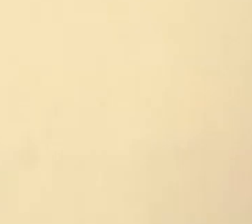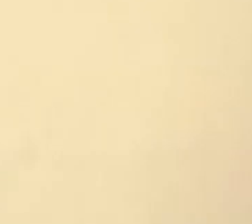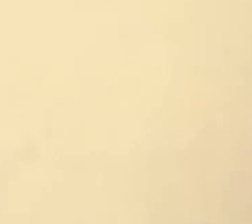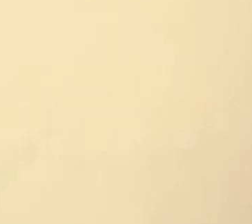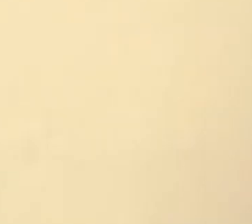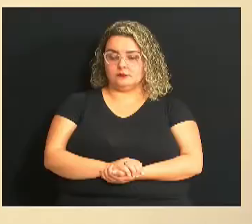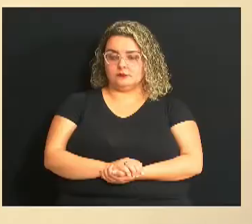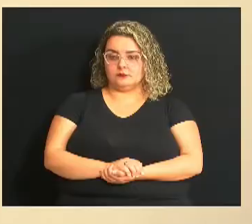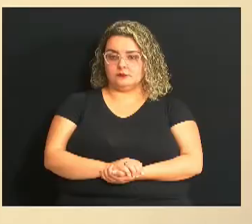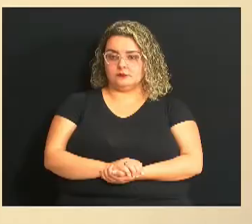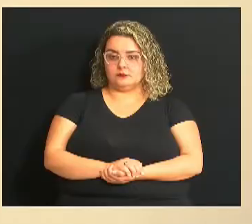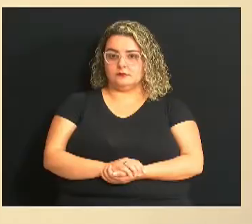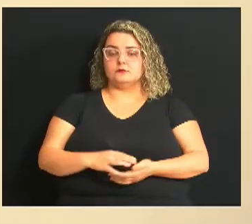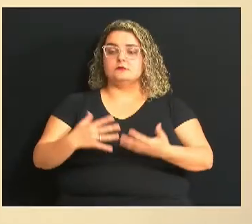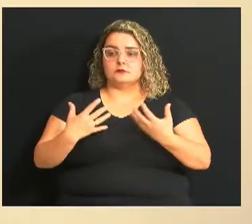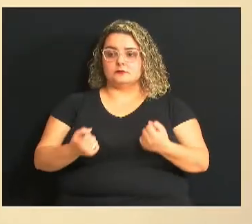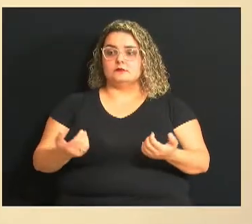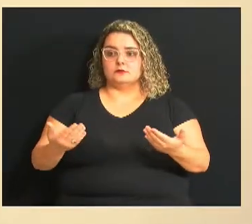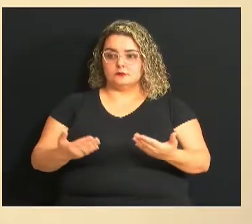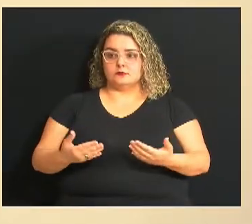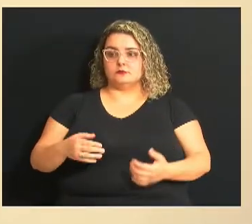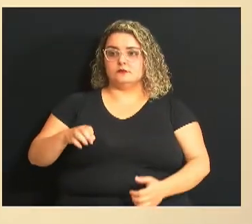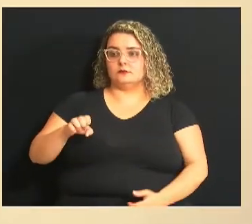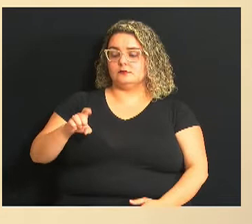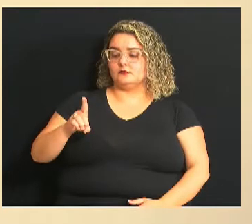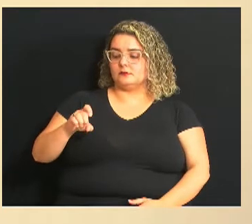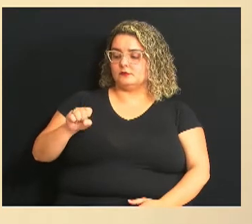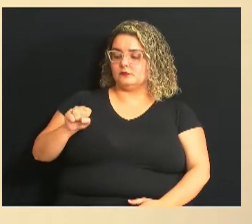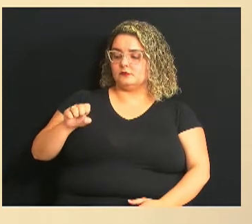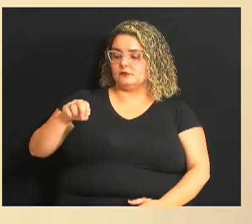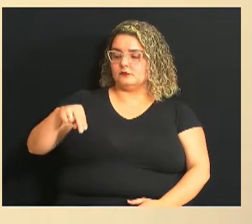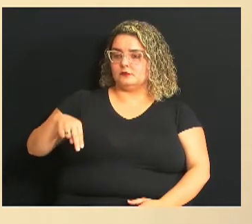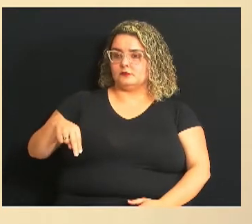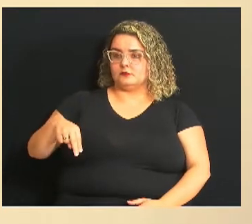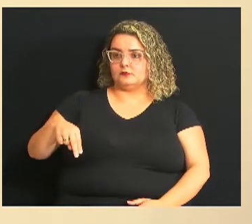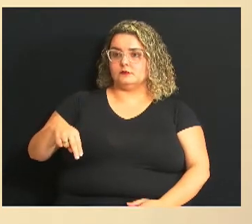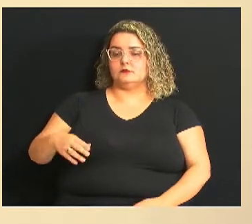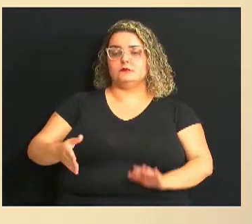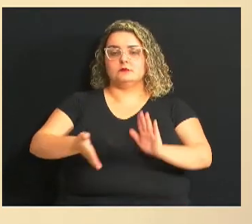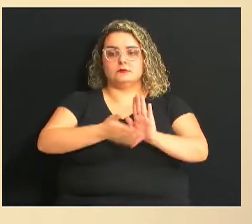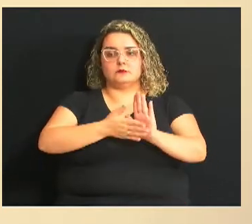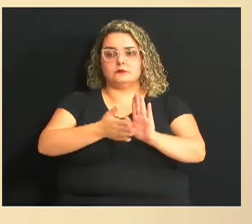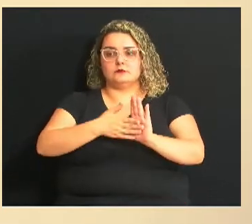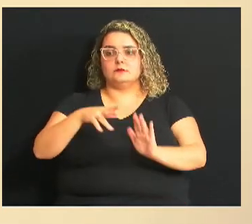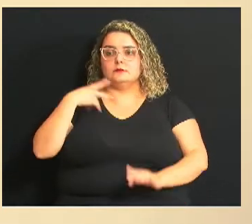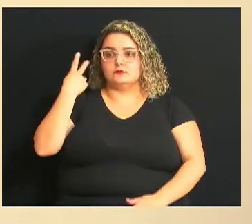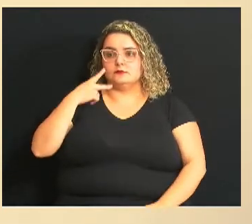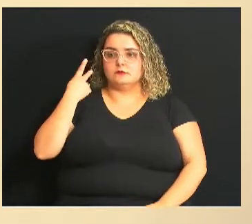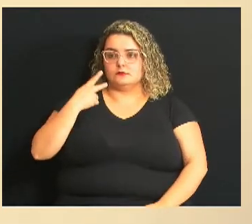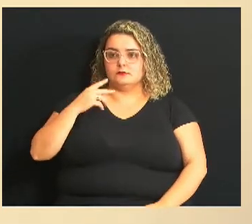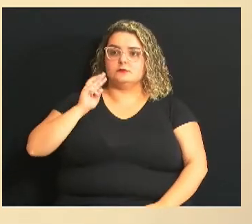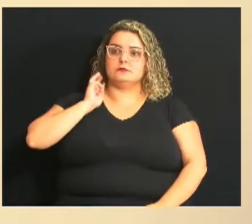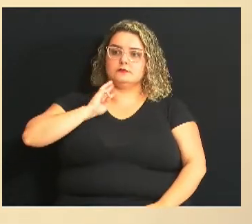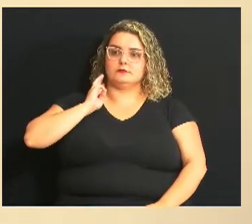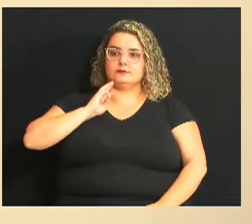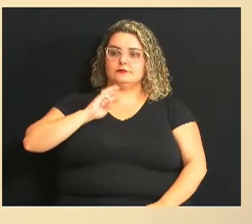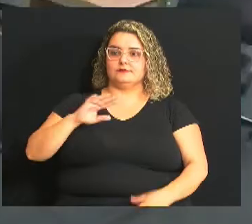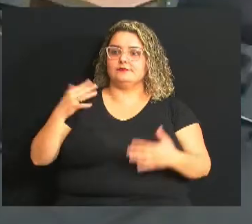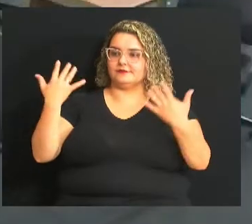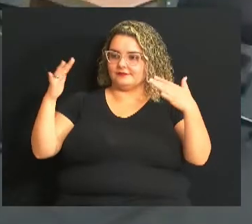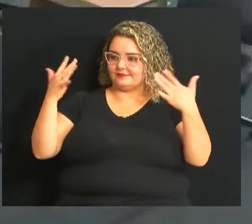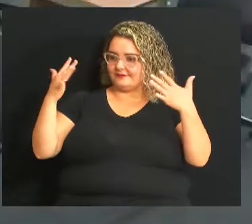Recebe agora o diploma o senhor Edson Anício Duarte, por proposição do vereador Cecílio